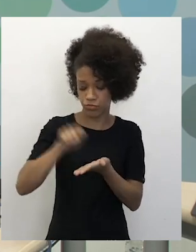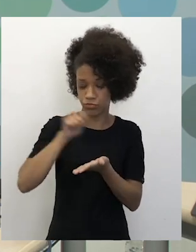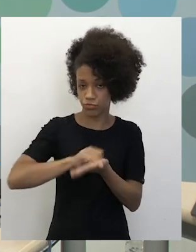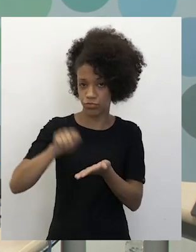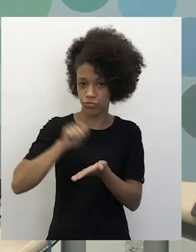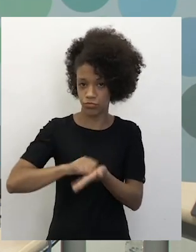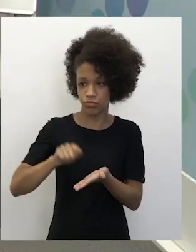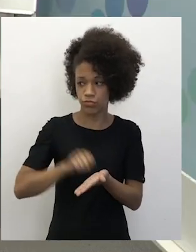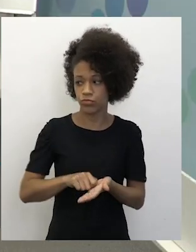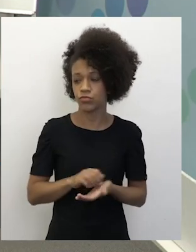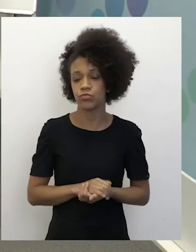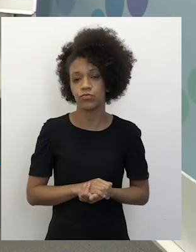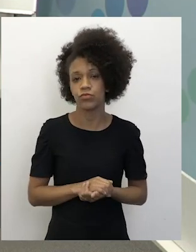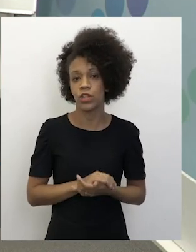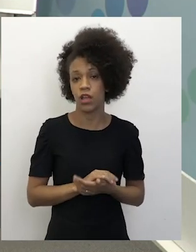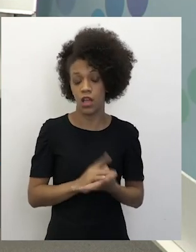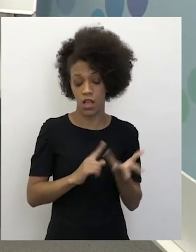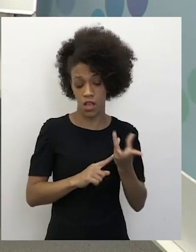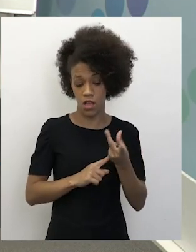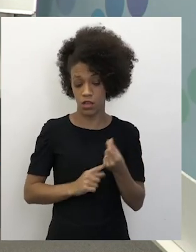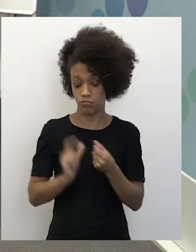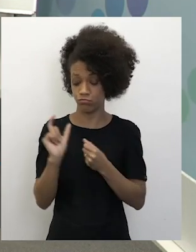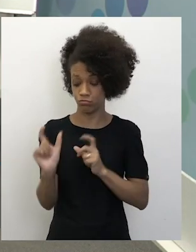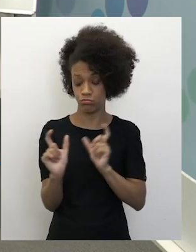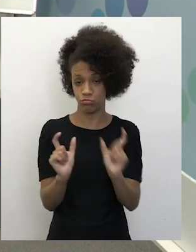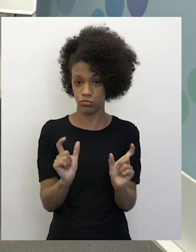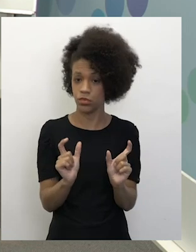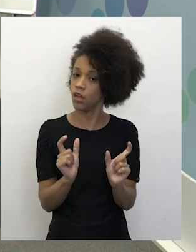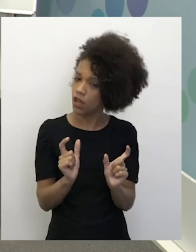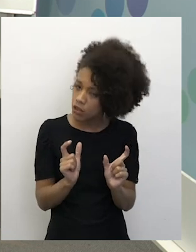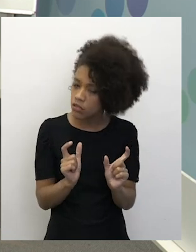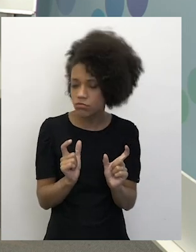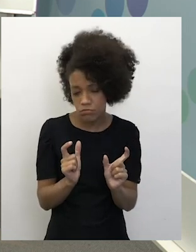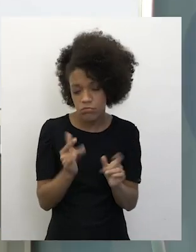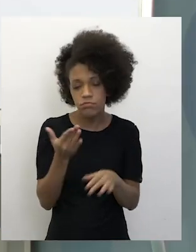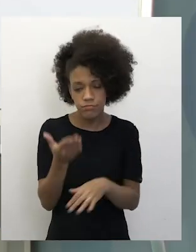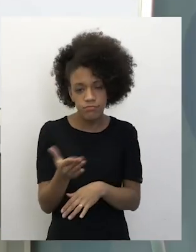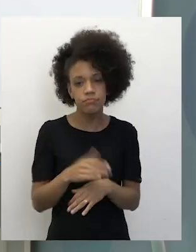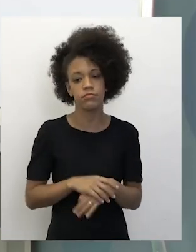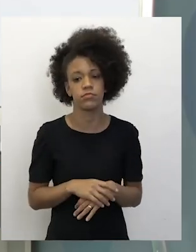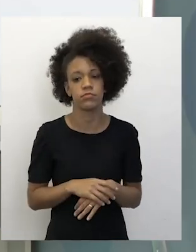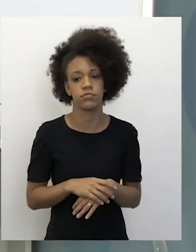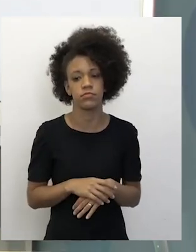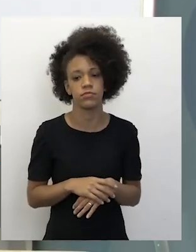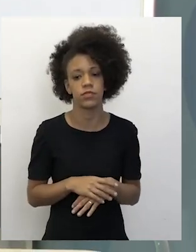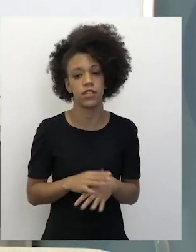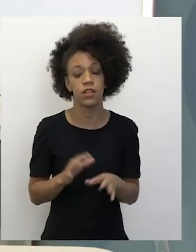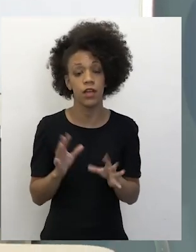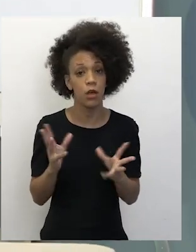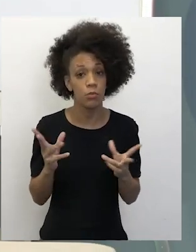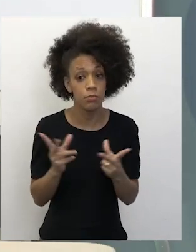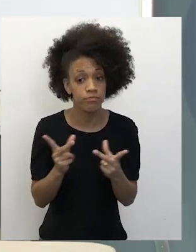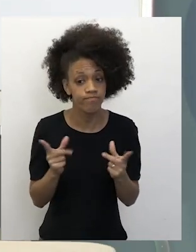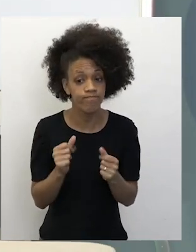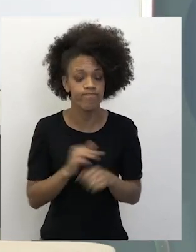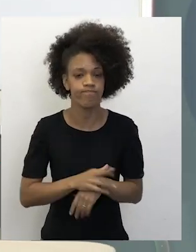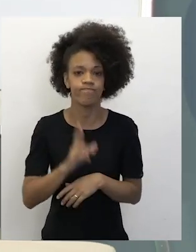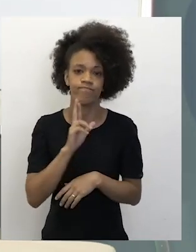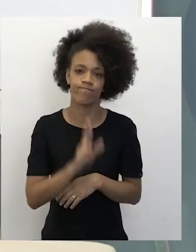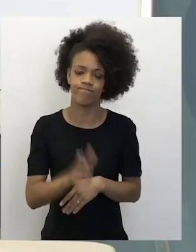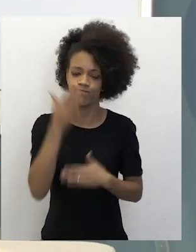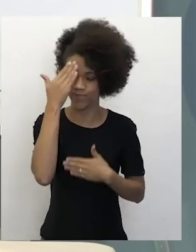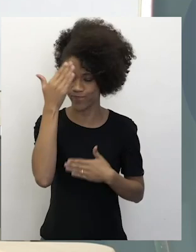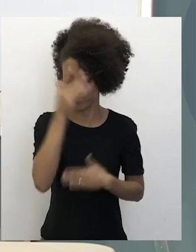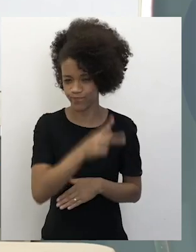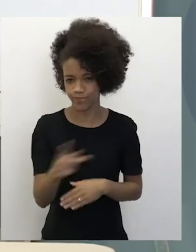através da palavra da palavra ó então estamos chegando É isso aí excelentes respostas Obrigado